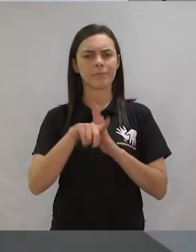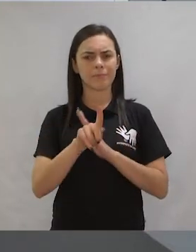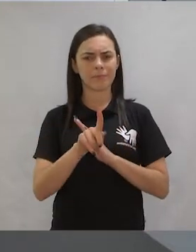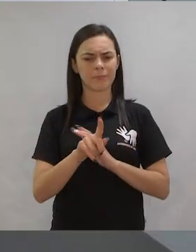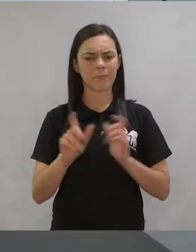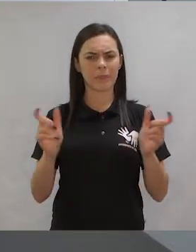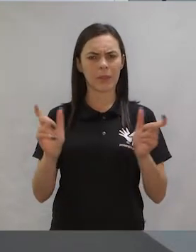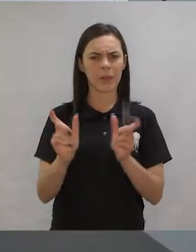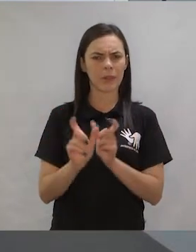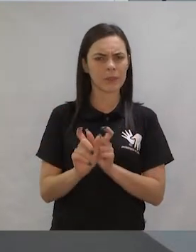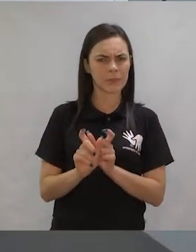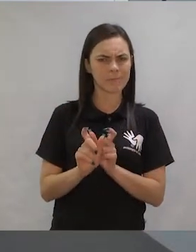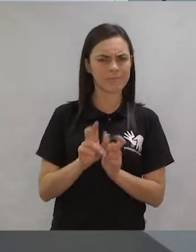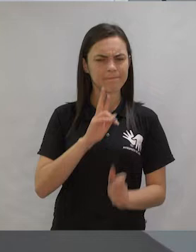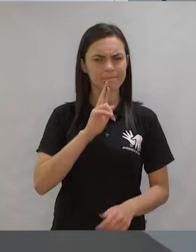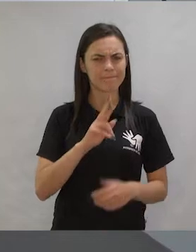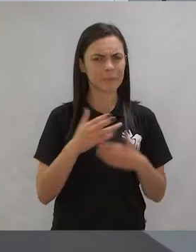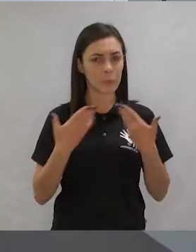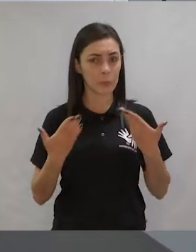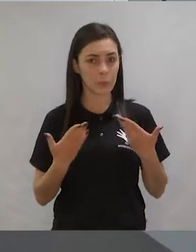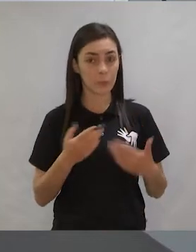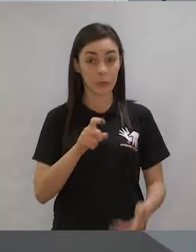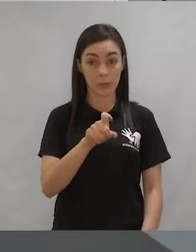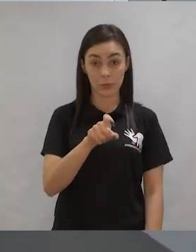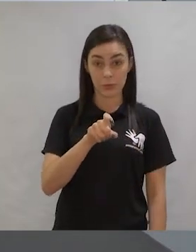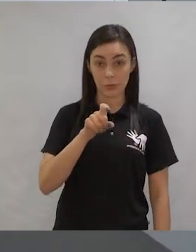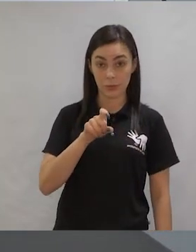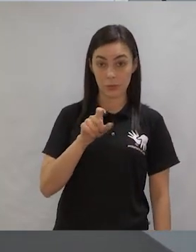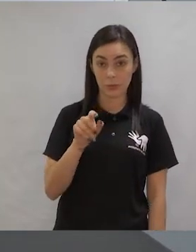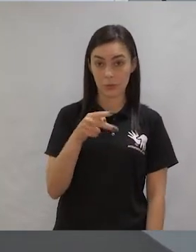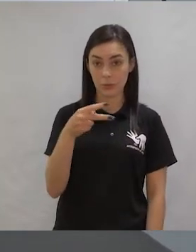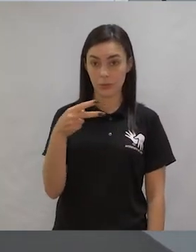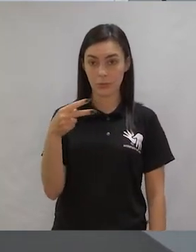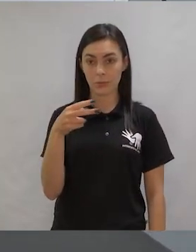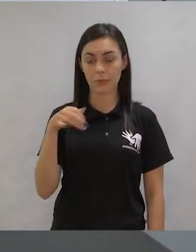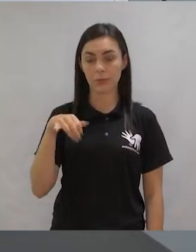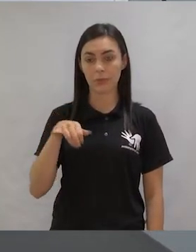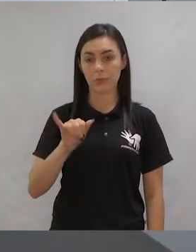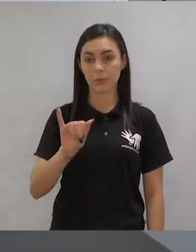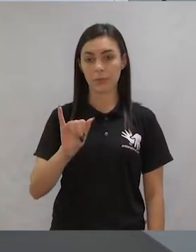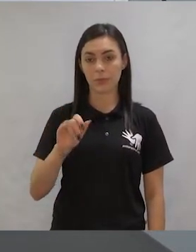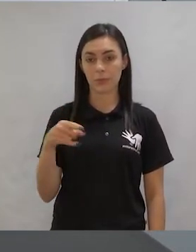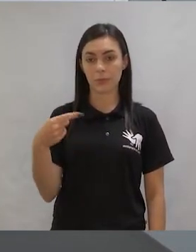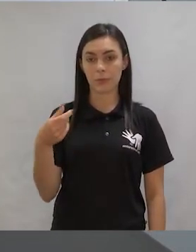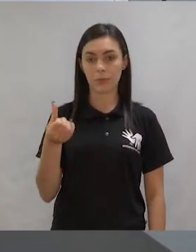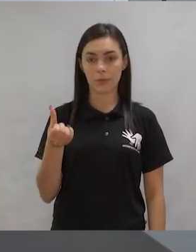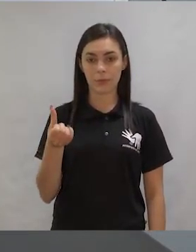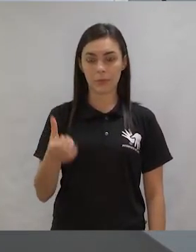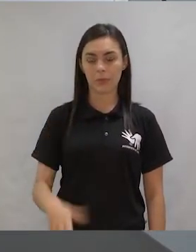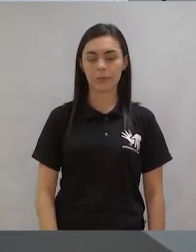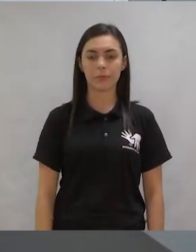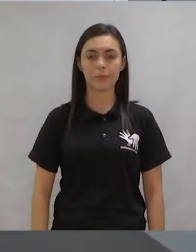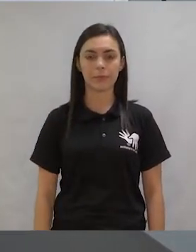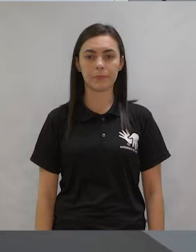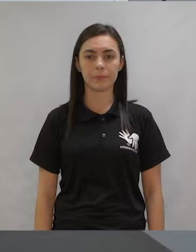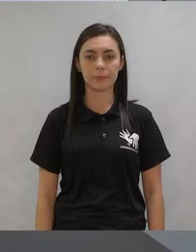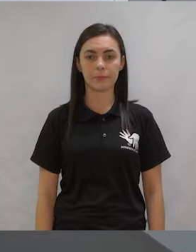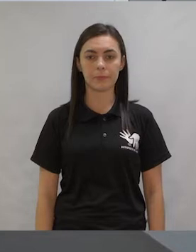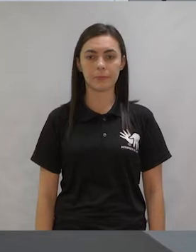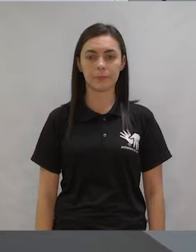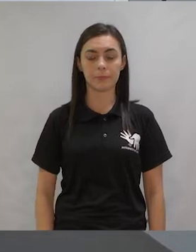Qual é a expressão que eu tenho que resolver? X igual a y menos 6.